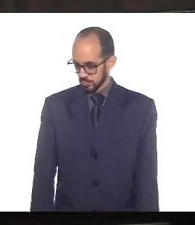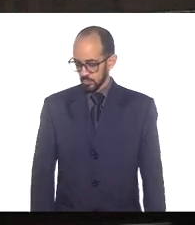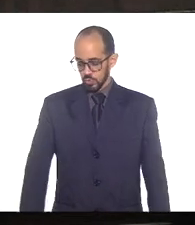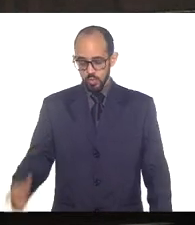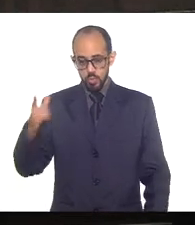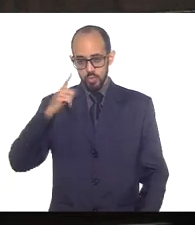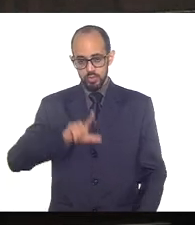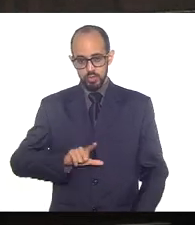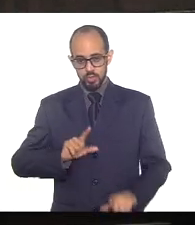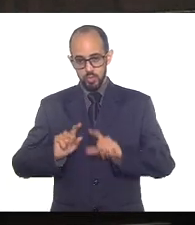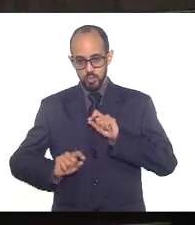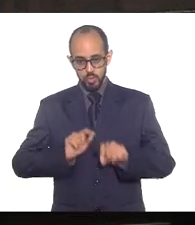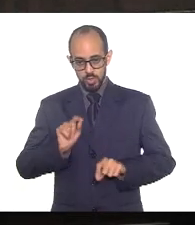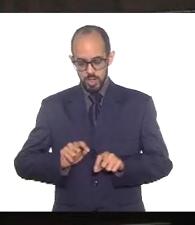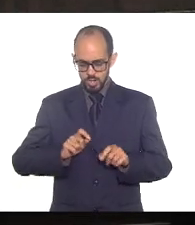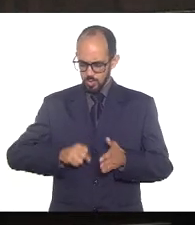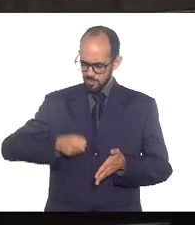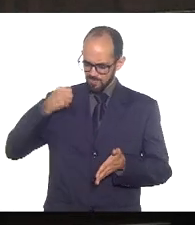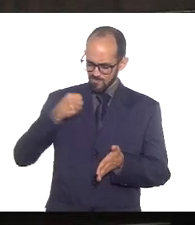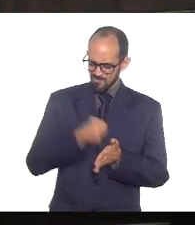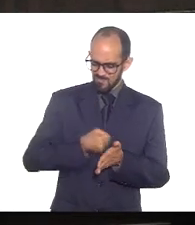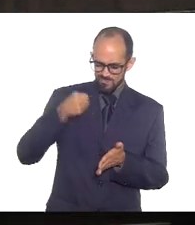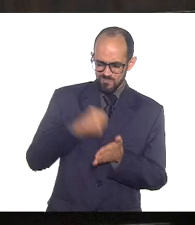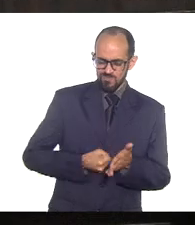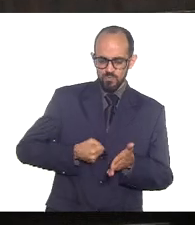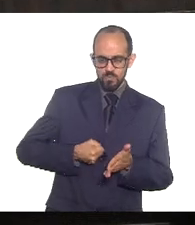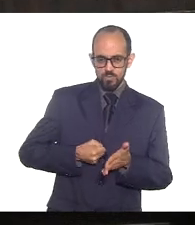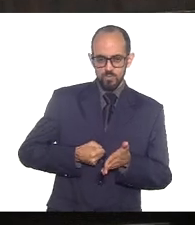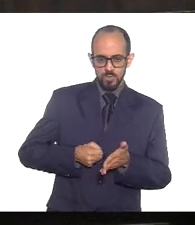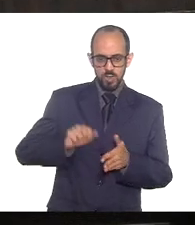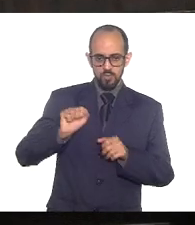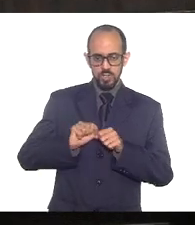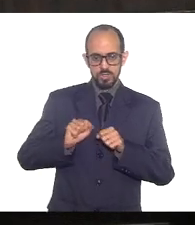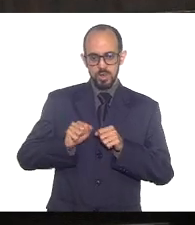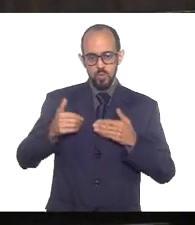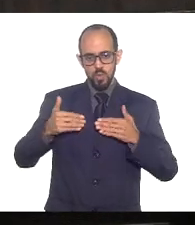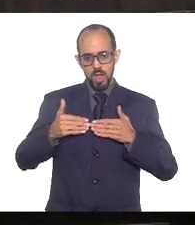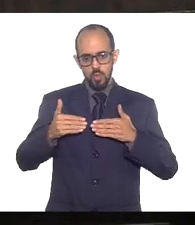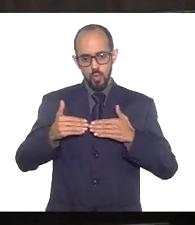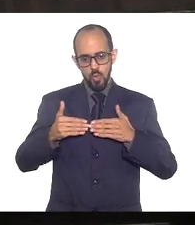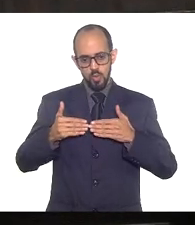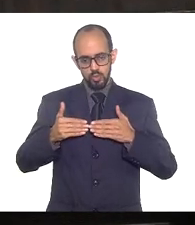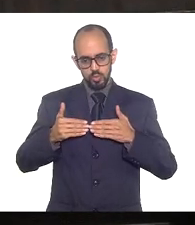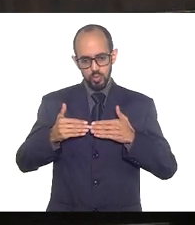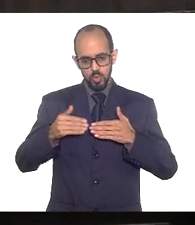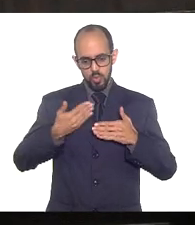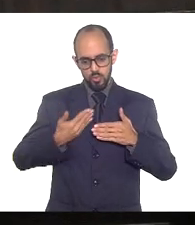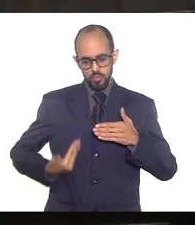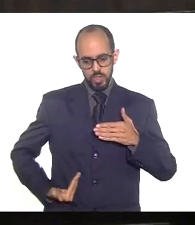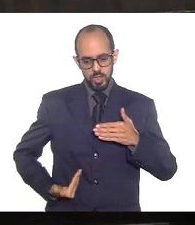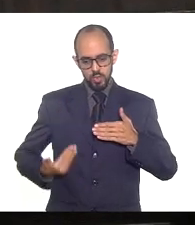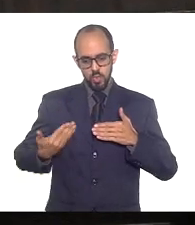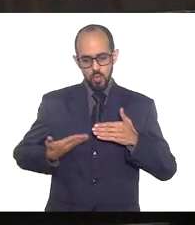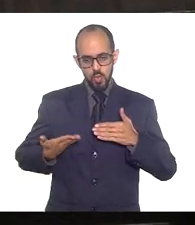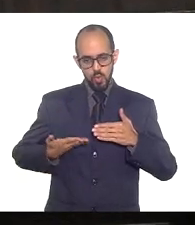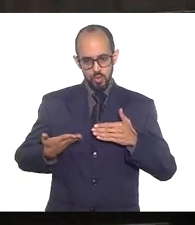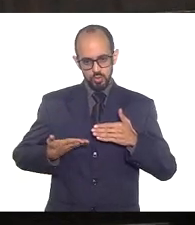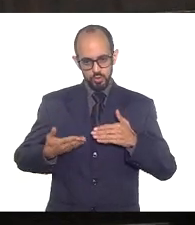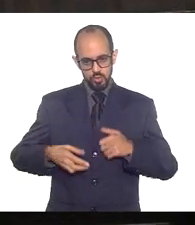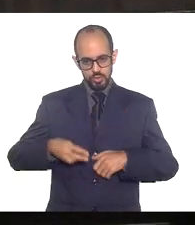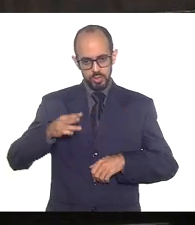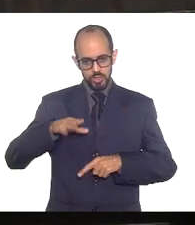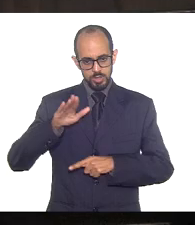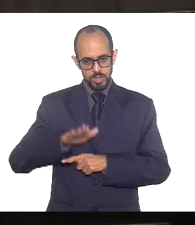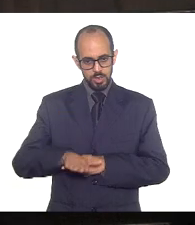conseguiu-se com muita pressão quer ver se um acordo com governo e hoje as